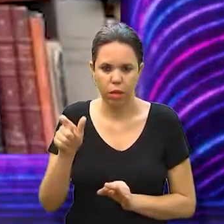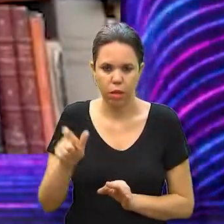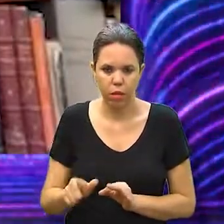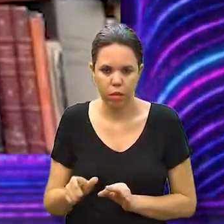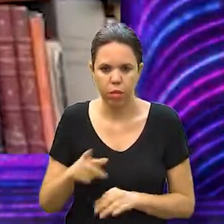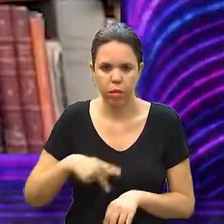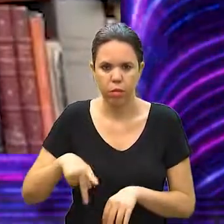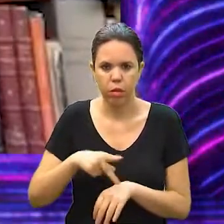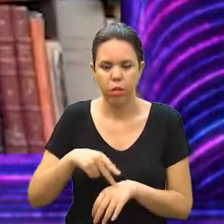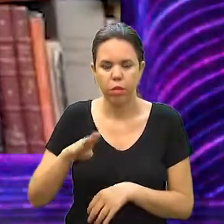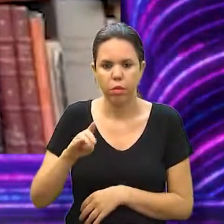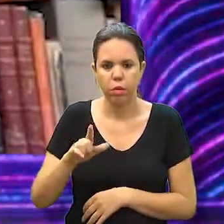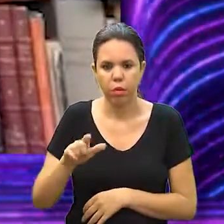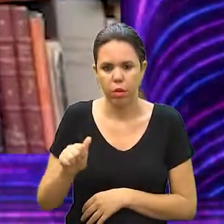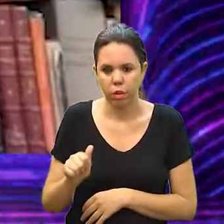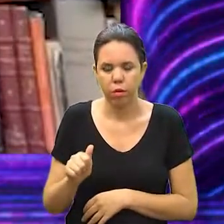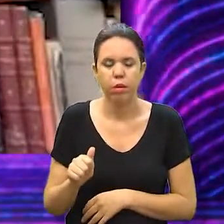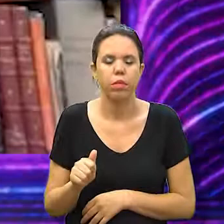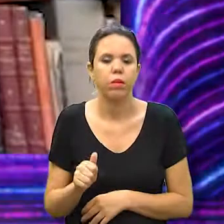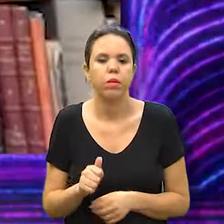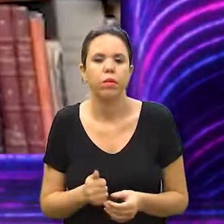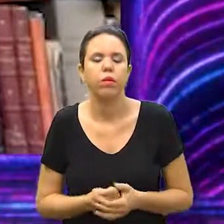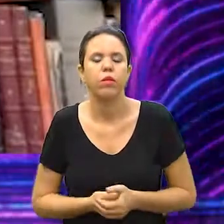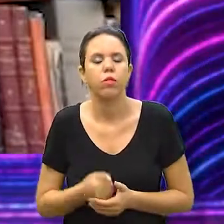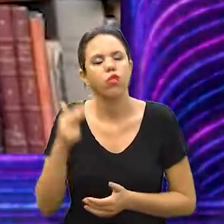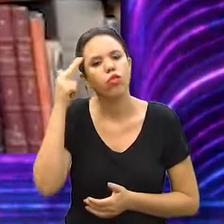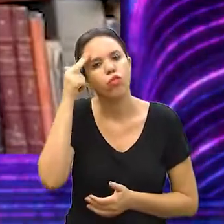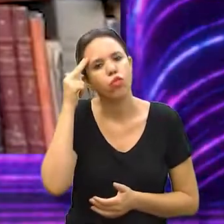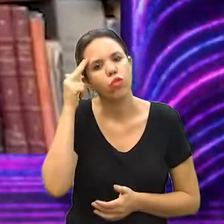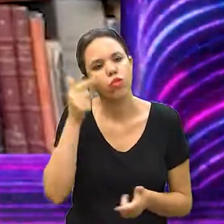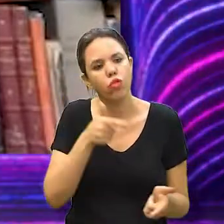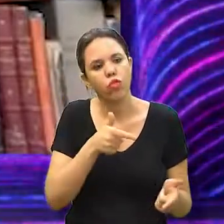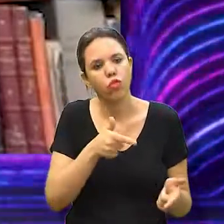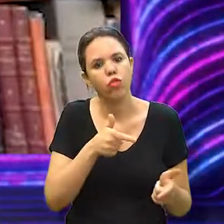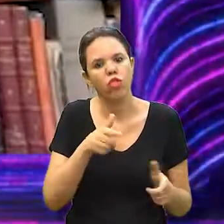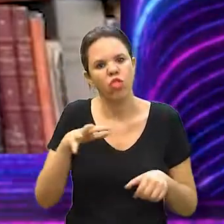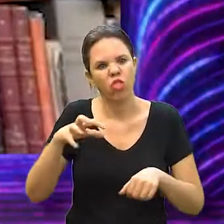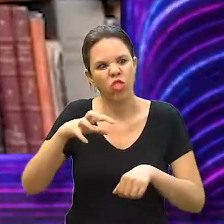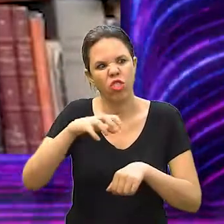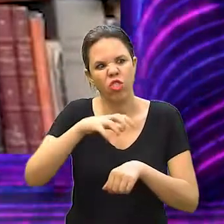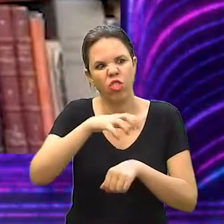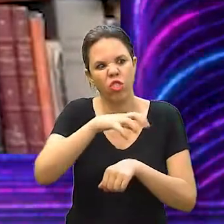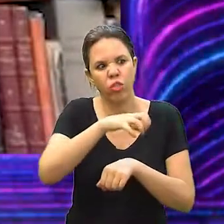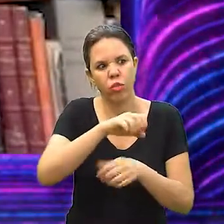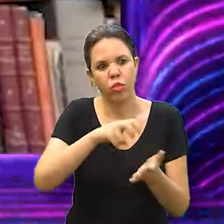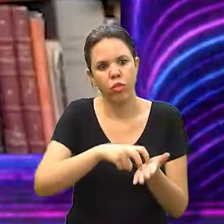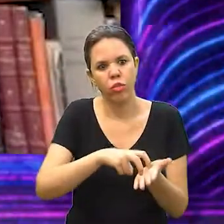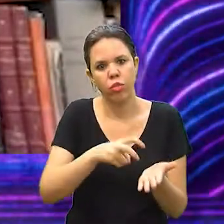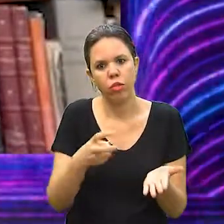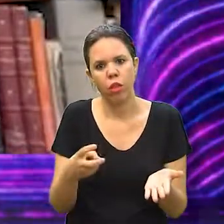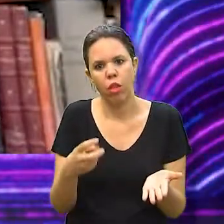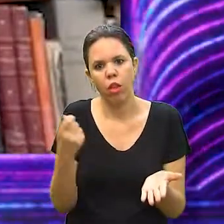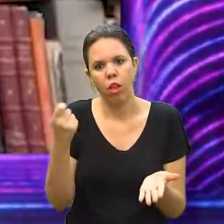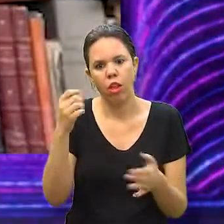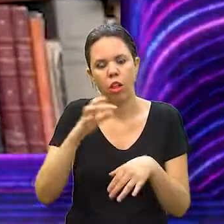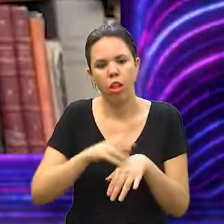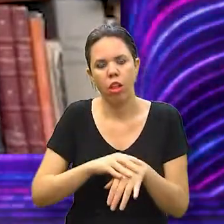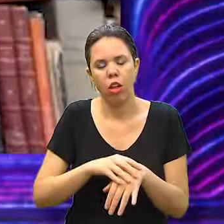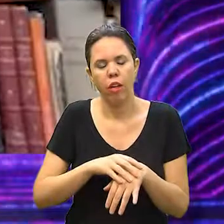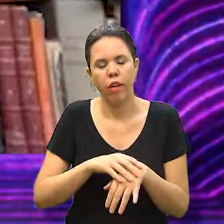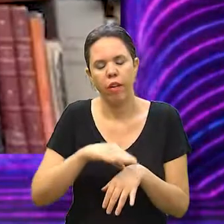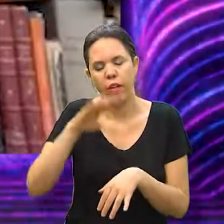belga, Ourives de Antuérpia, sonhou que fora atacado por aranhas e amanheceu gravemente